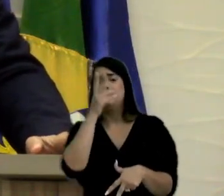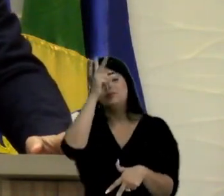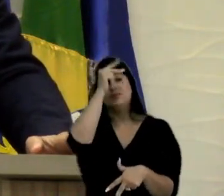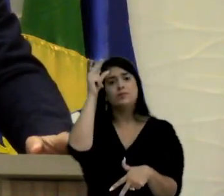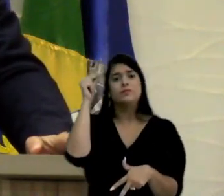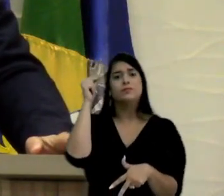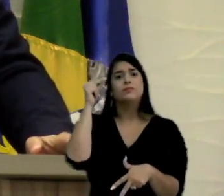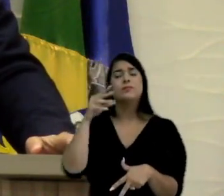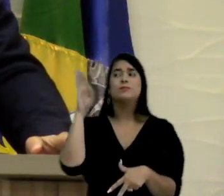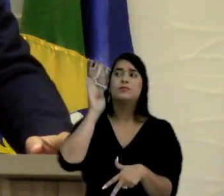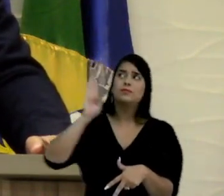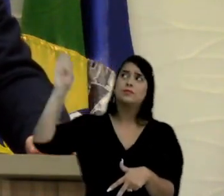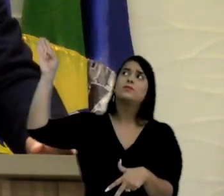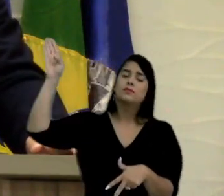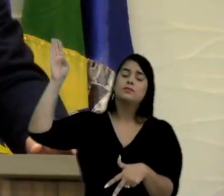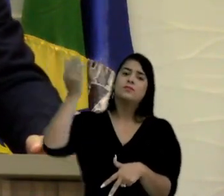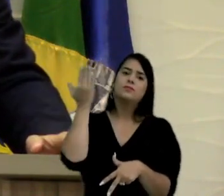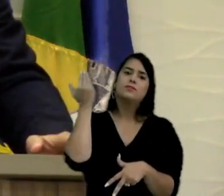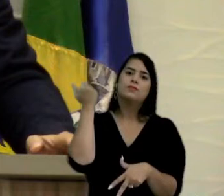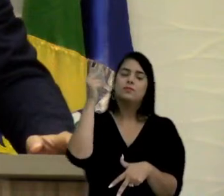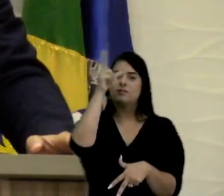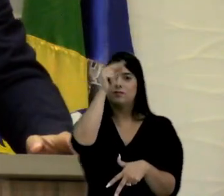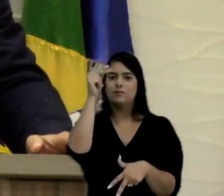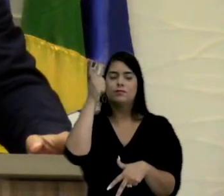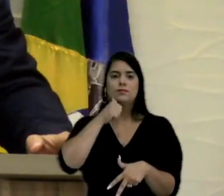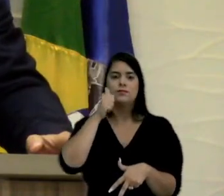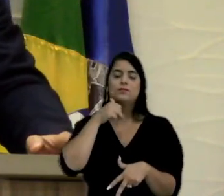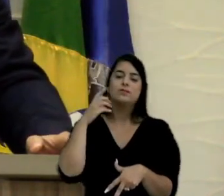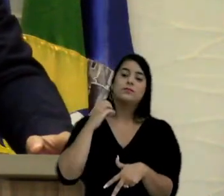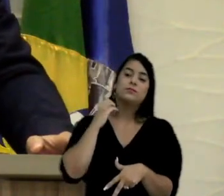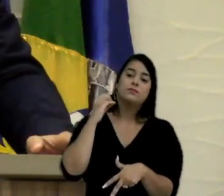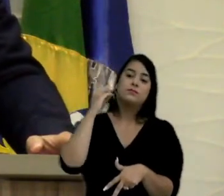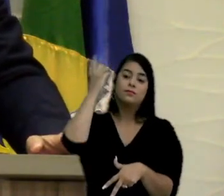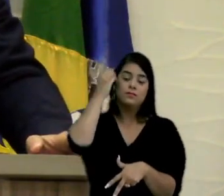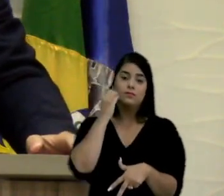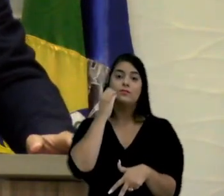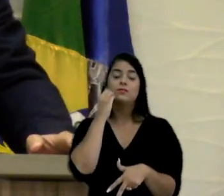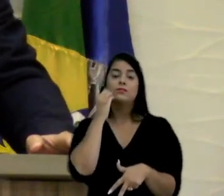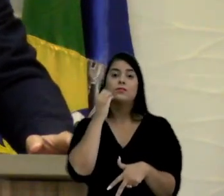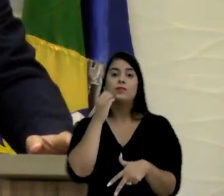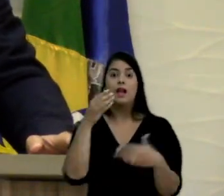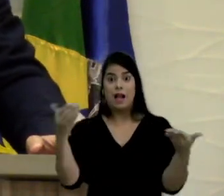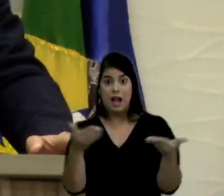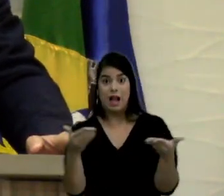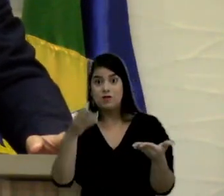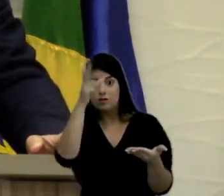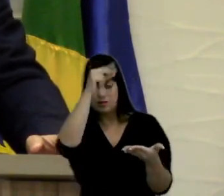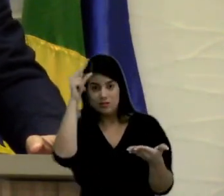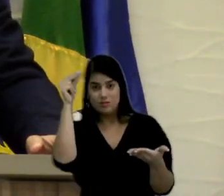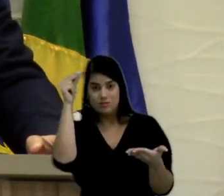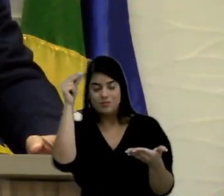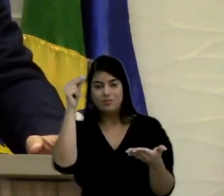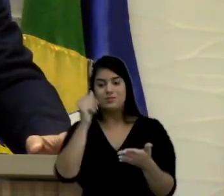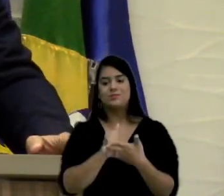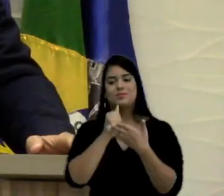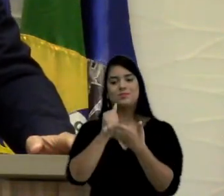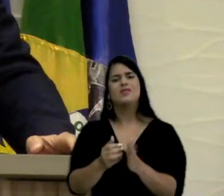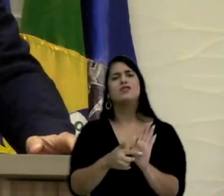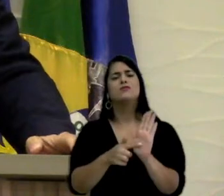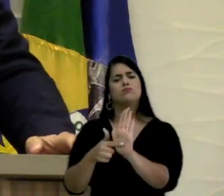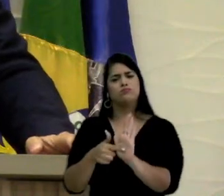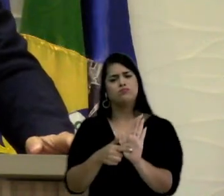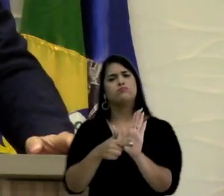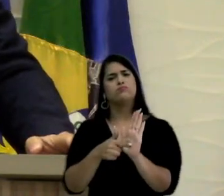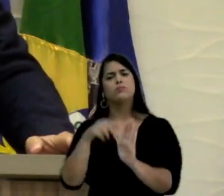né no mandato passado da prefeita devra Almeida Estamos vendo agora né feito pela prefeitura a prefeitura mostrando e